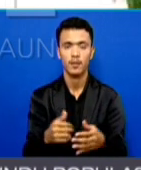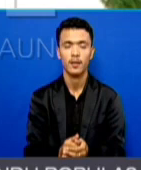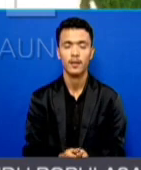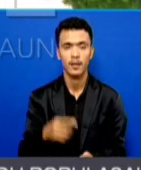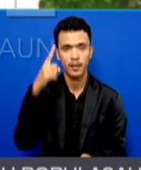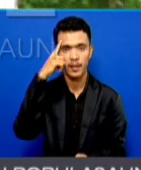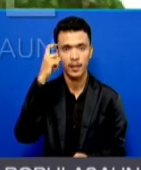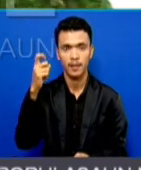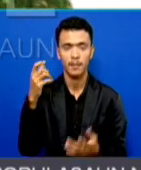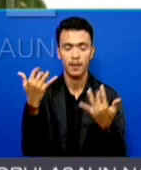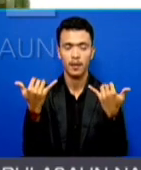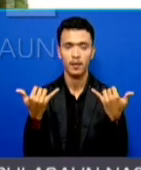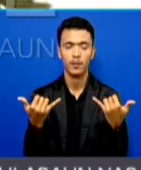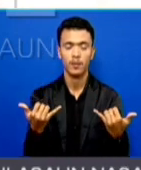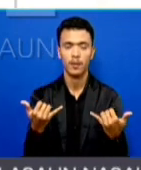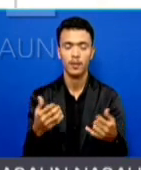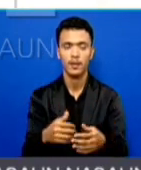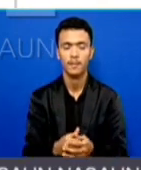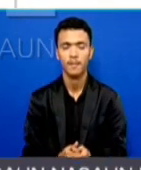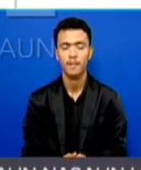Também agora né,